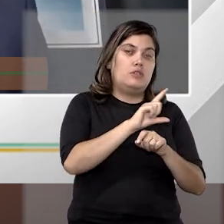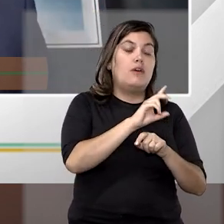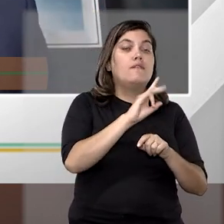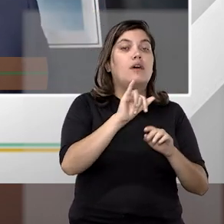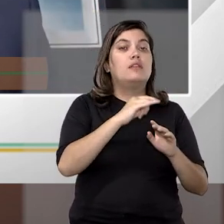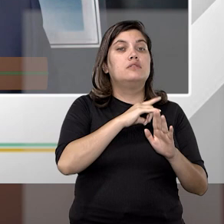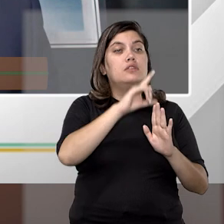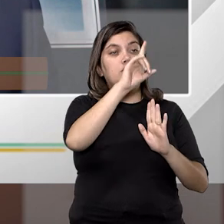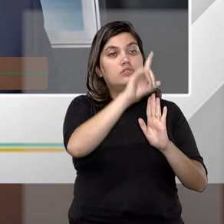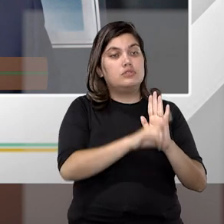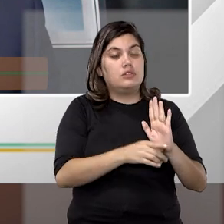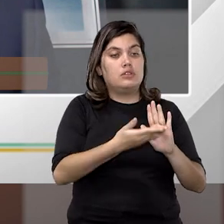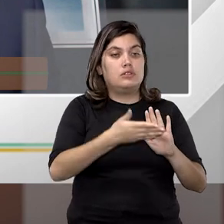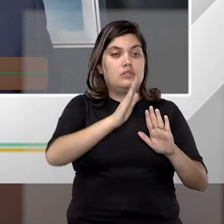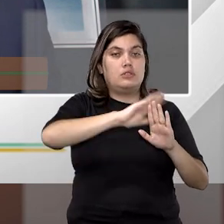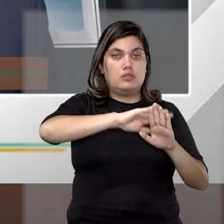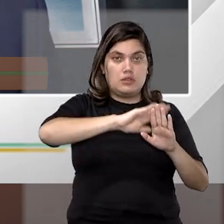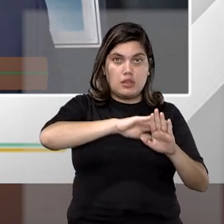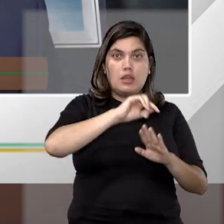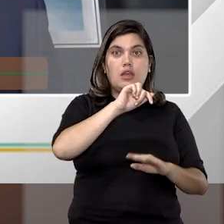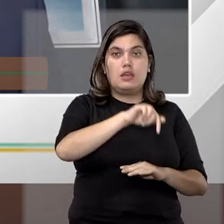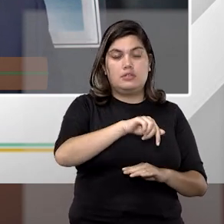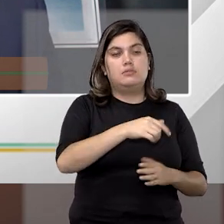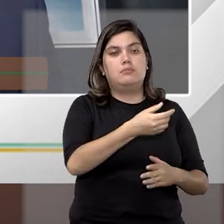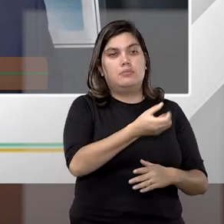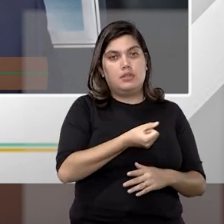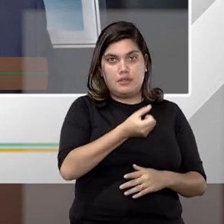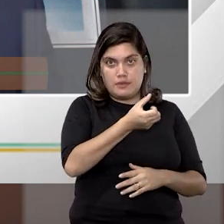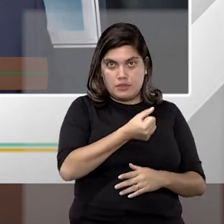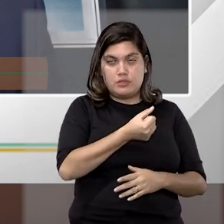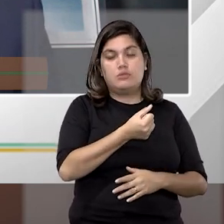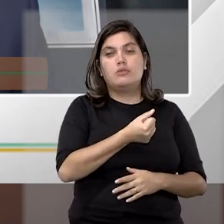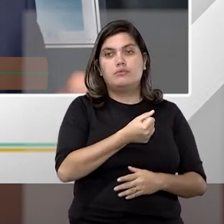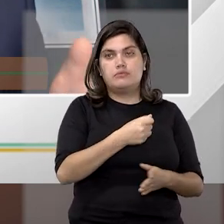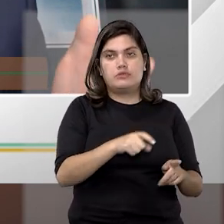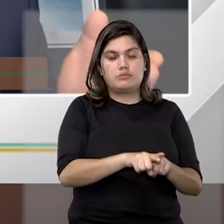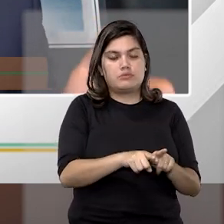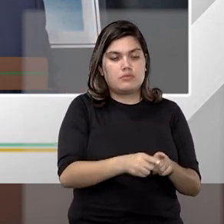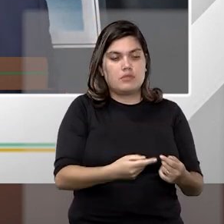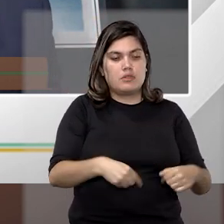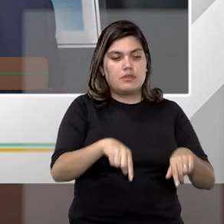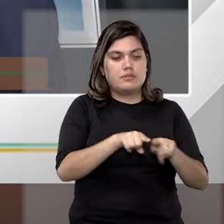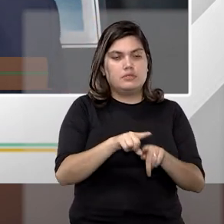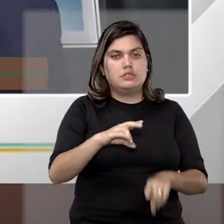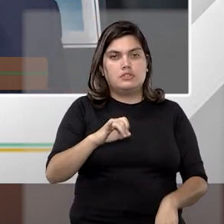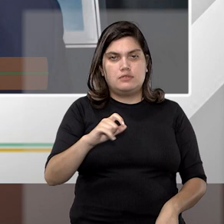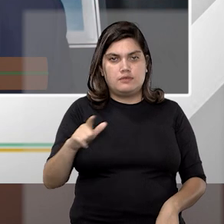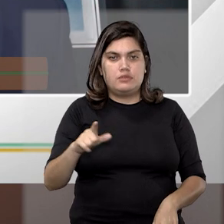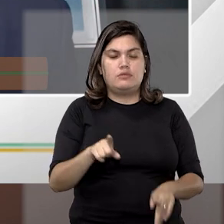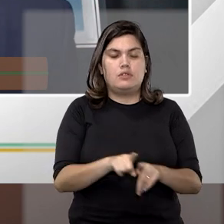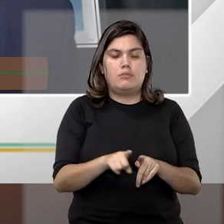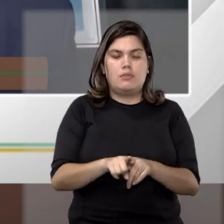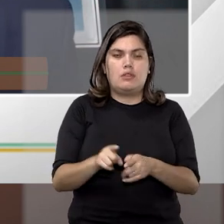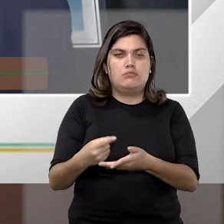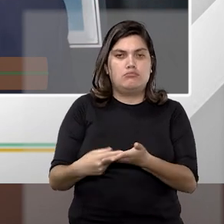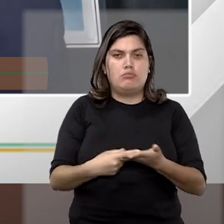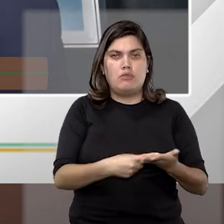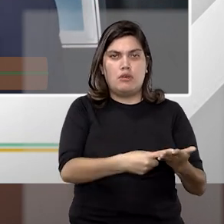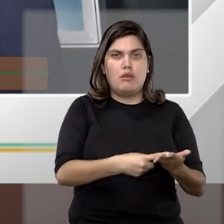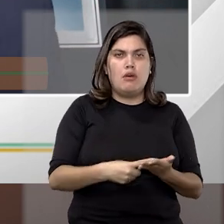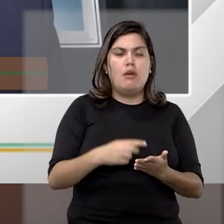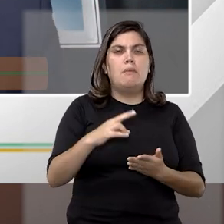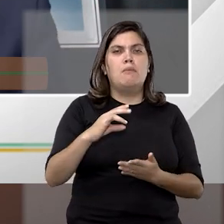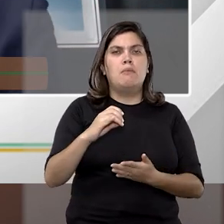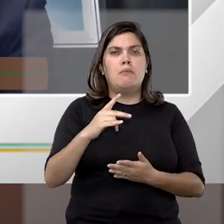cinco anos Ele terá direito subjetivo é esse benefício essa composição civil essa